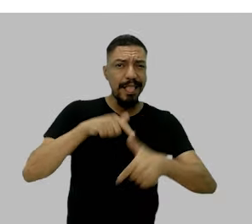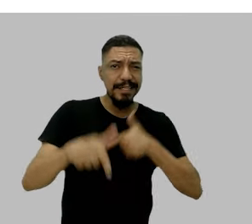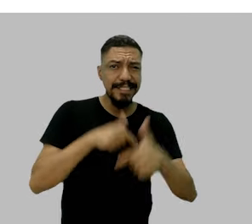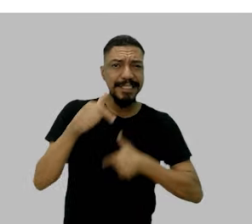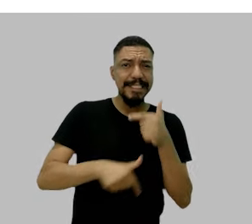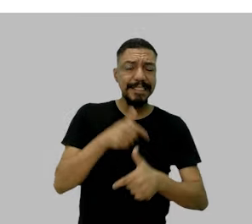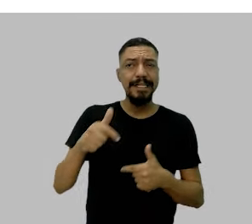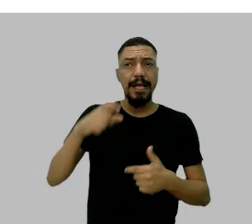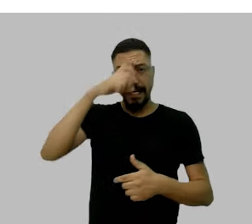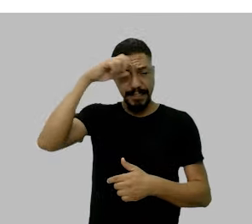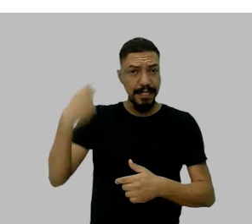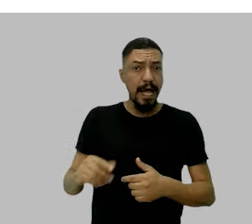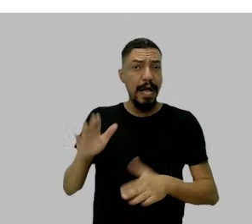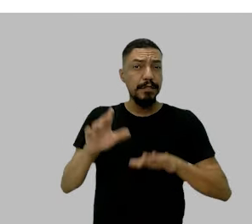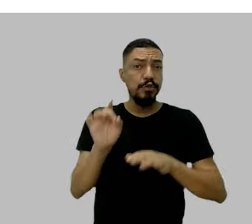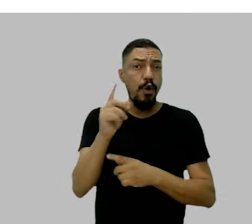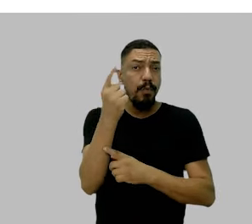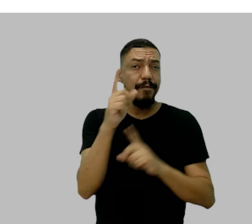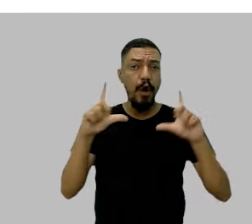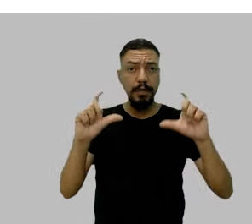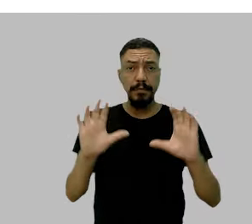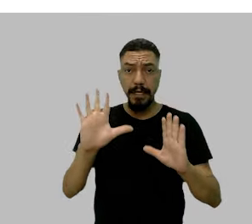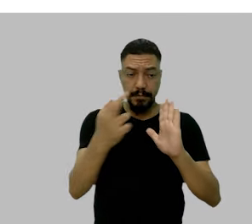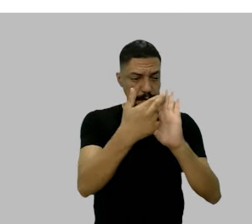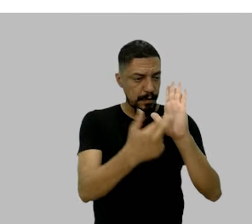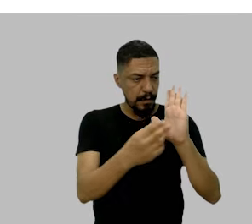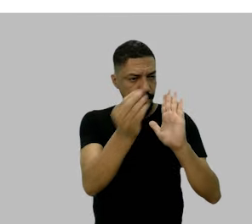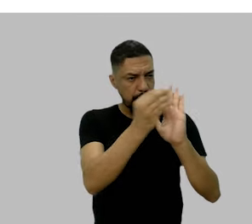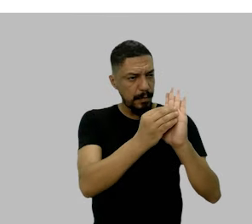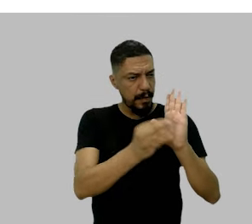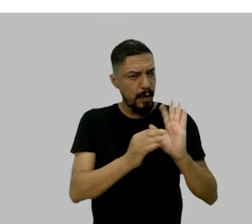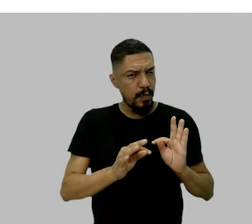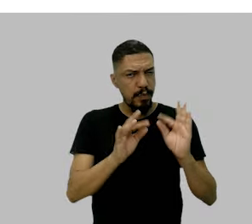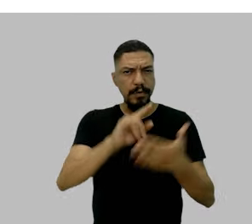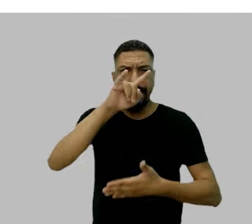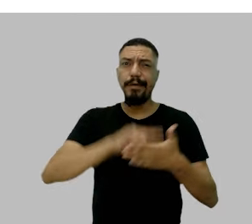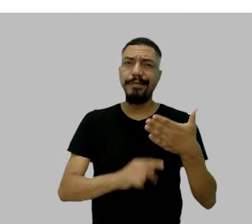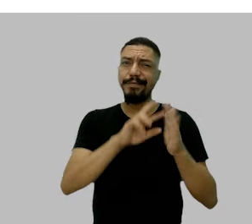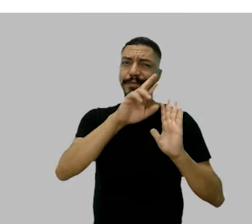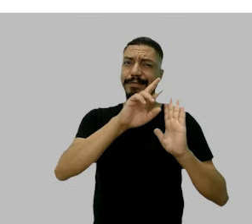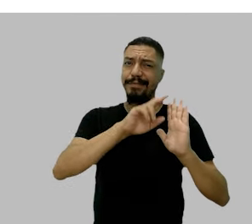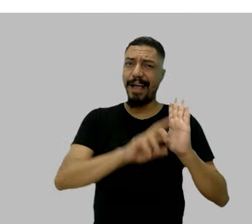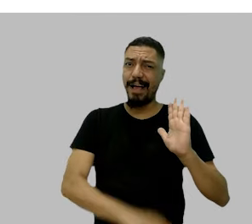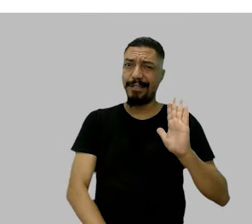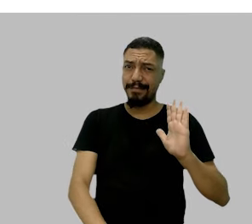ter uma foto, mas o relatório ele é composto de todos esses documentos. Então, se eu posso pegar tudo, pego